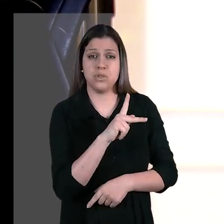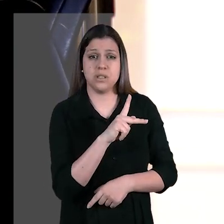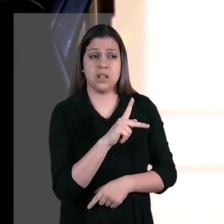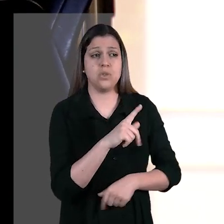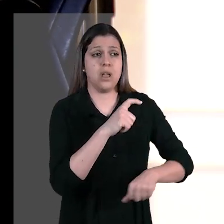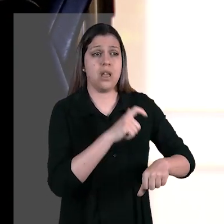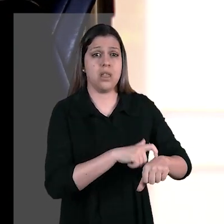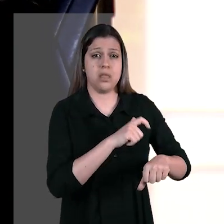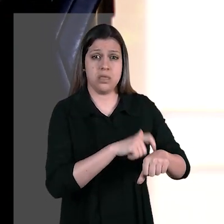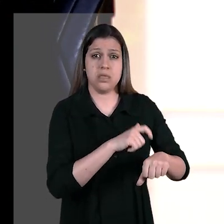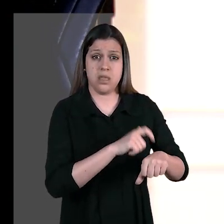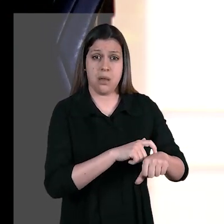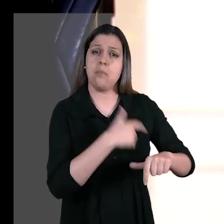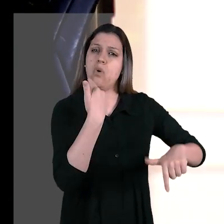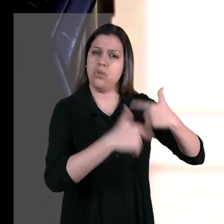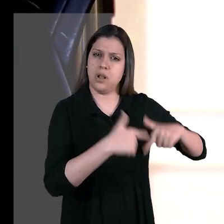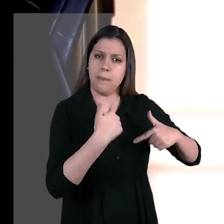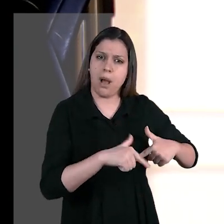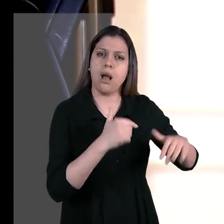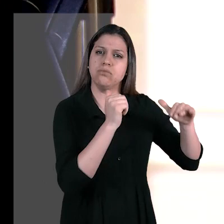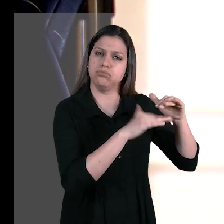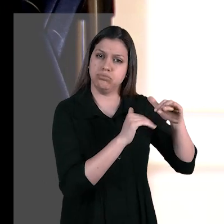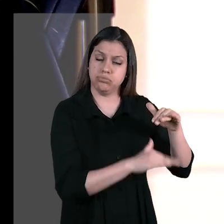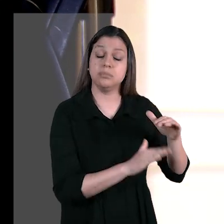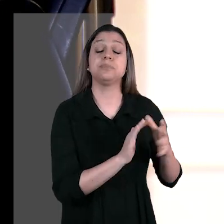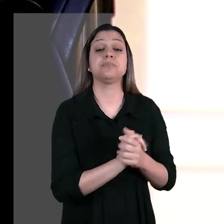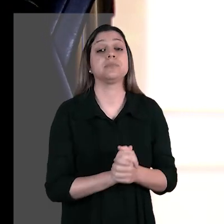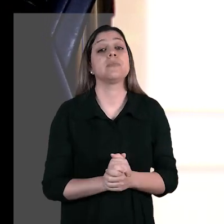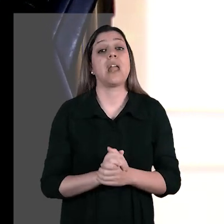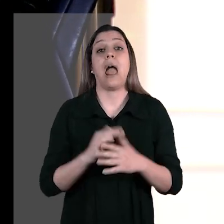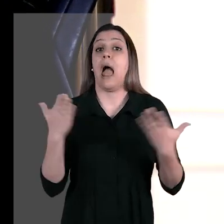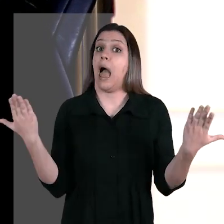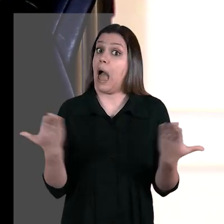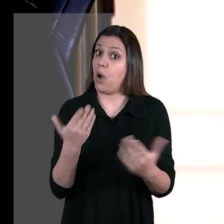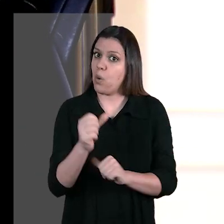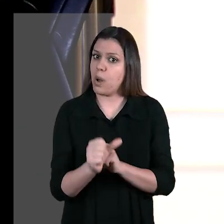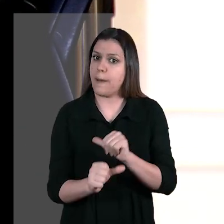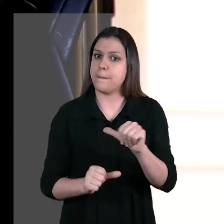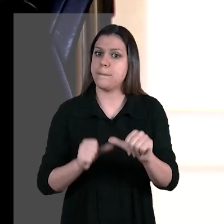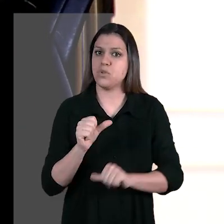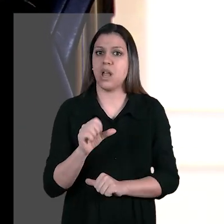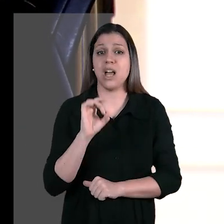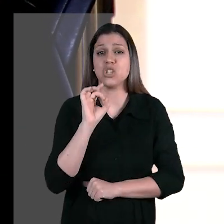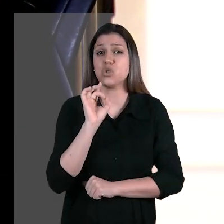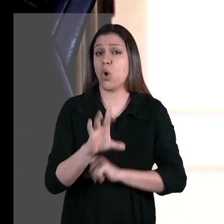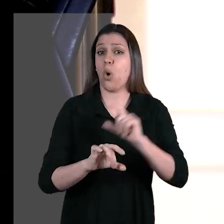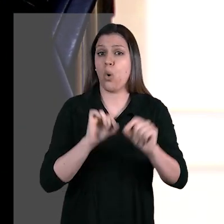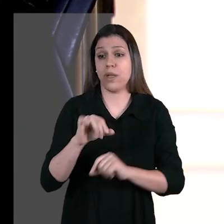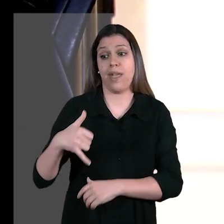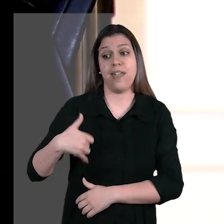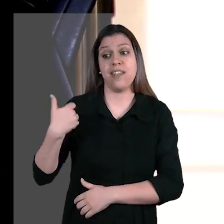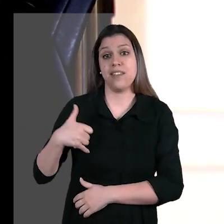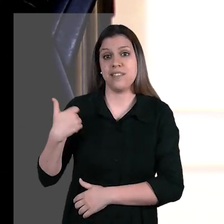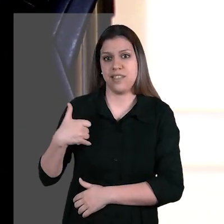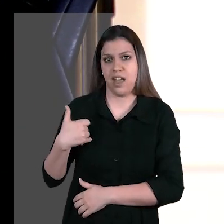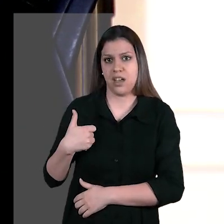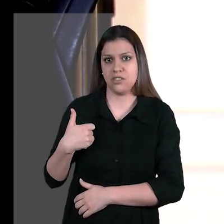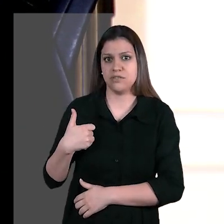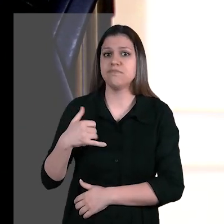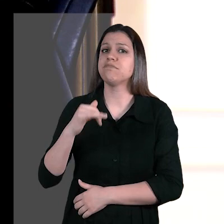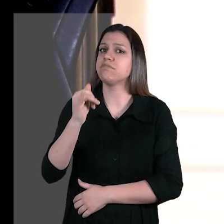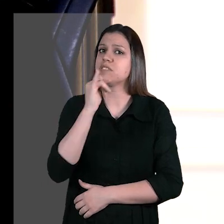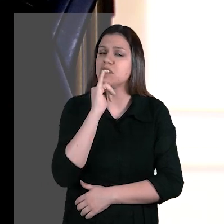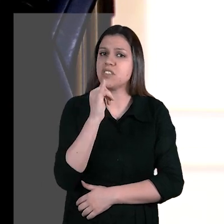A partir da implementação dessa alteração, nós vamos ter a aposentadoria só por idade. Então, a hora